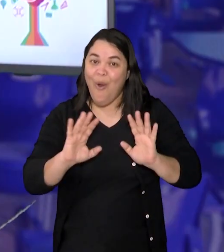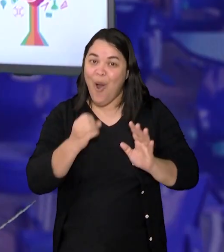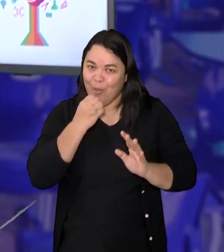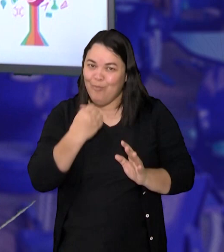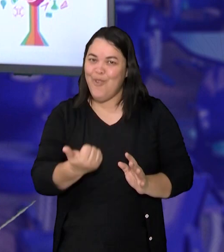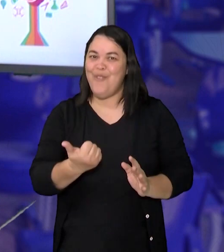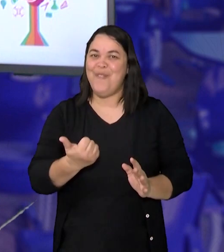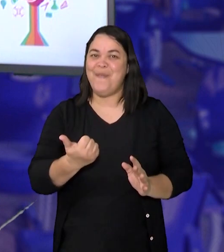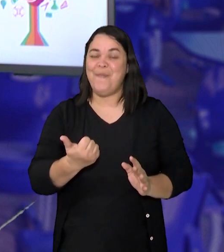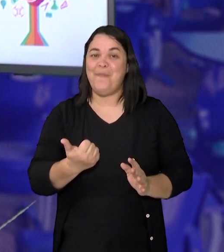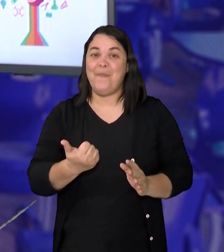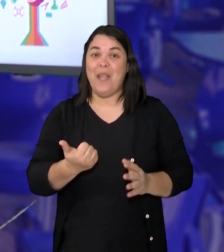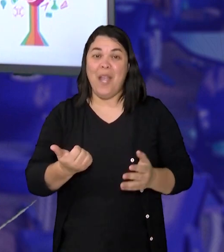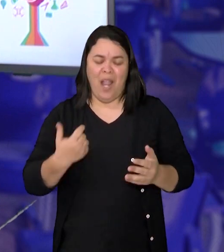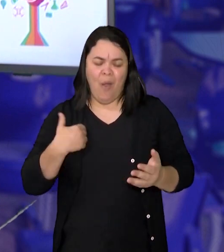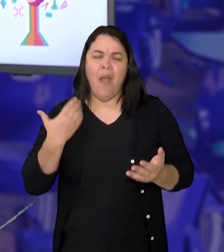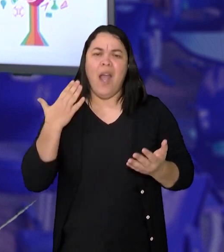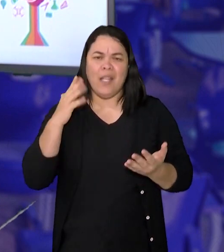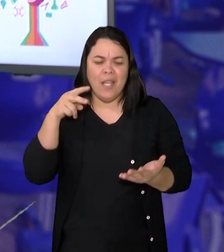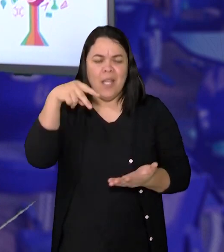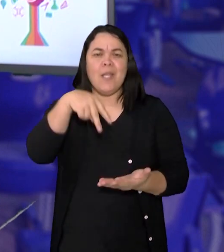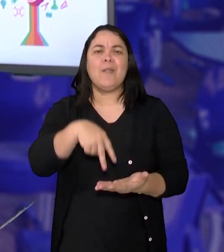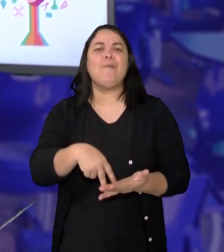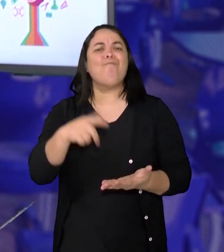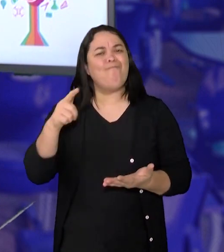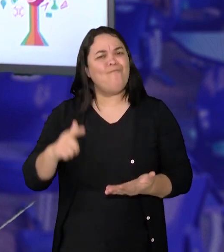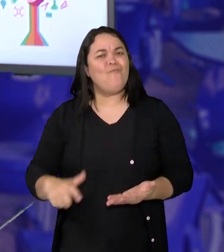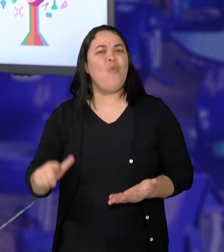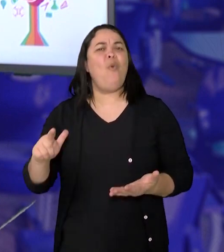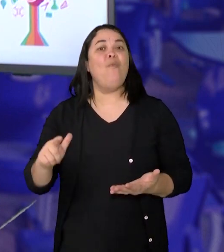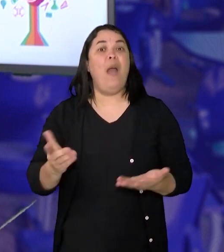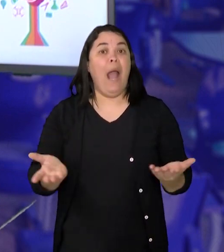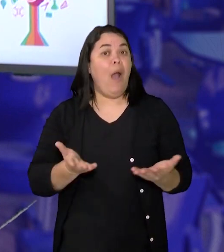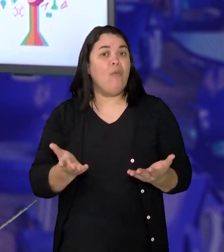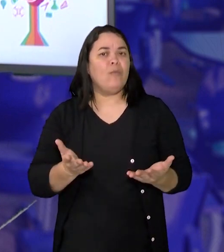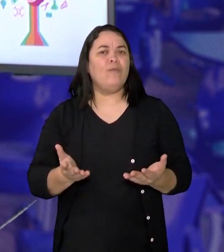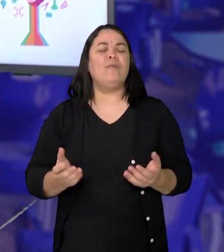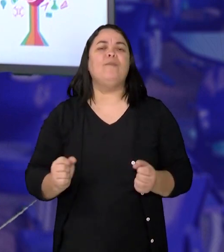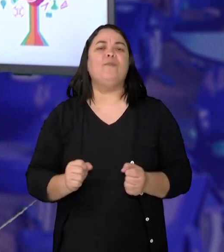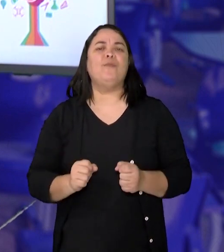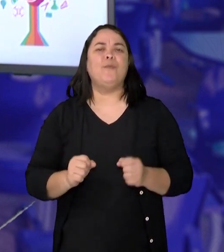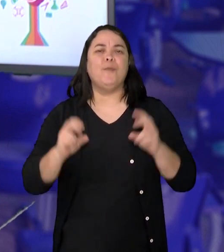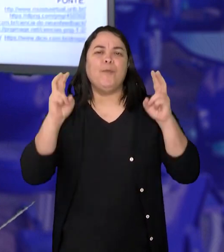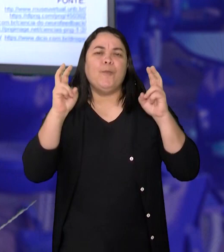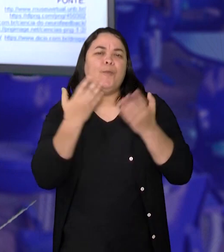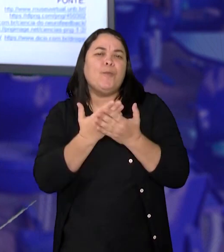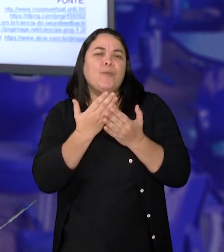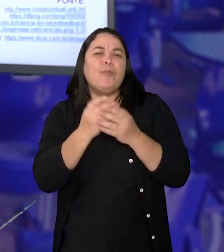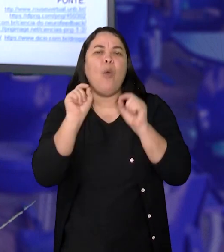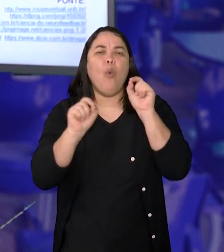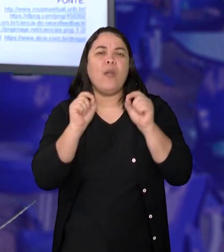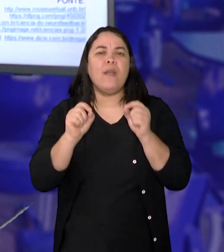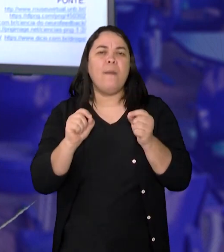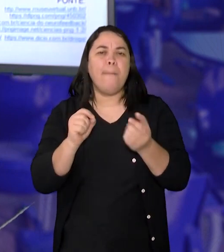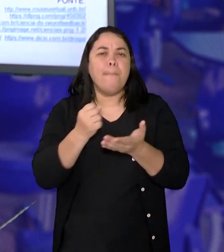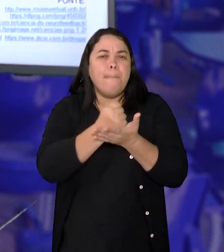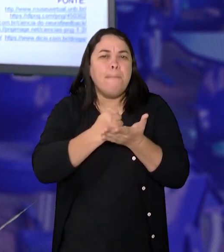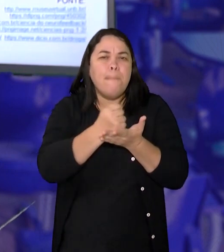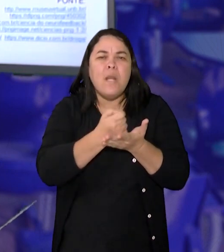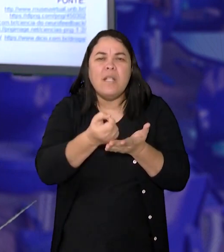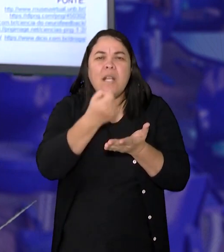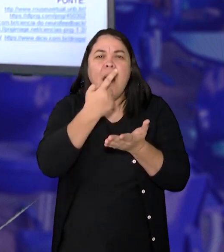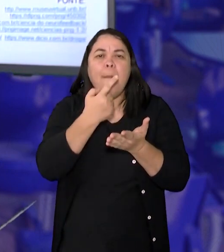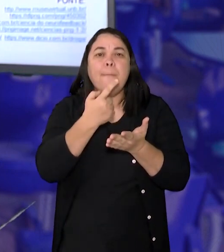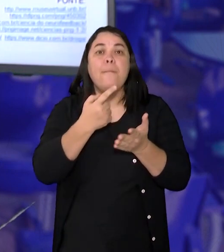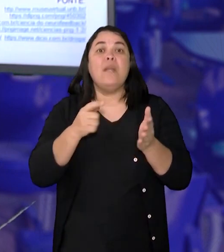Oi pessoal, tudo bem? Eu aqui mais uma vez, o professor Aslan, e a gente vai falar um pouquinho sobre medicamentos e drogas na aula de